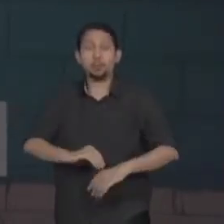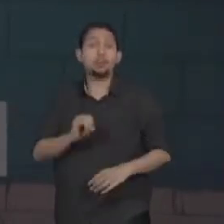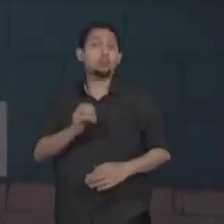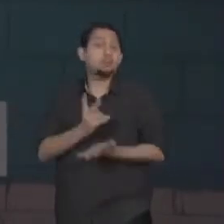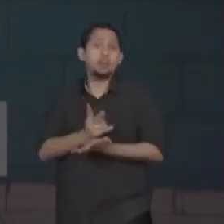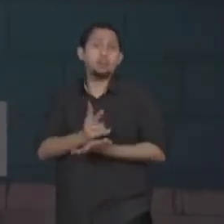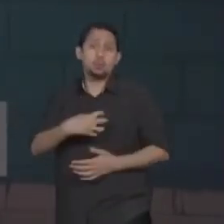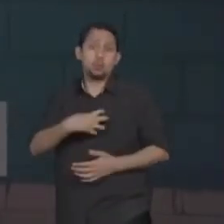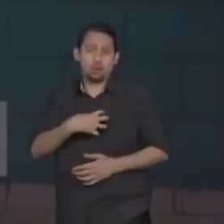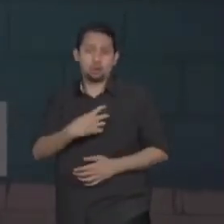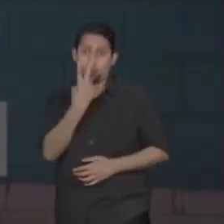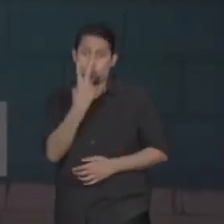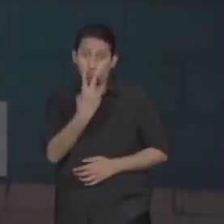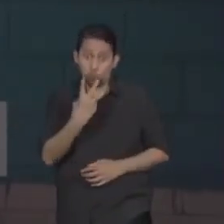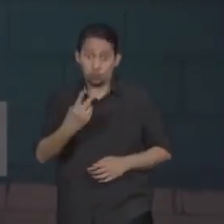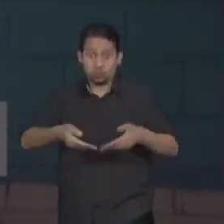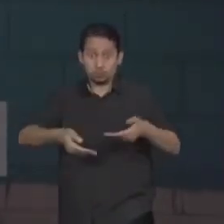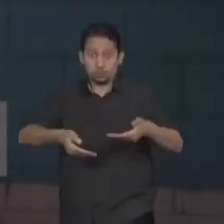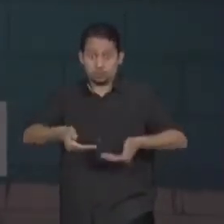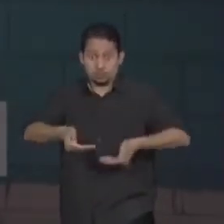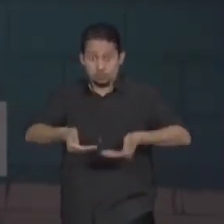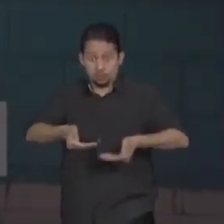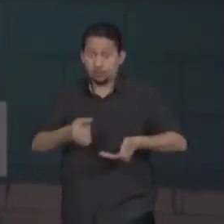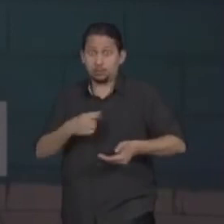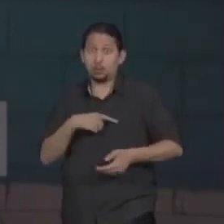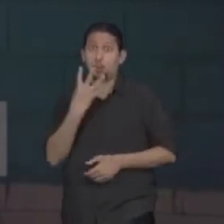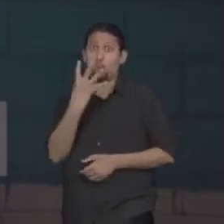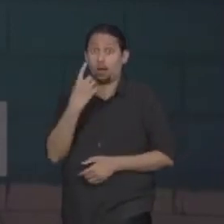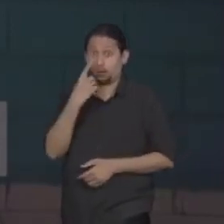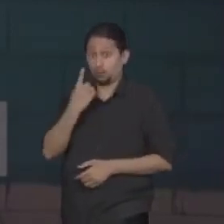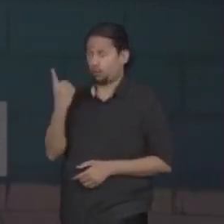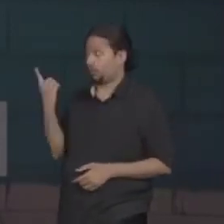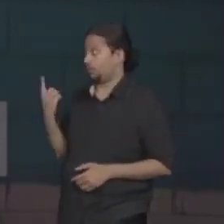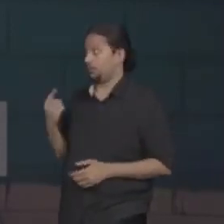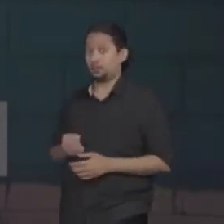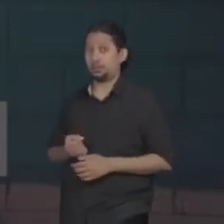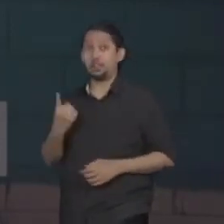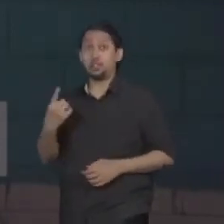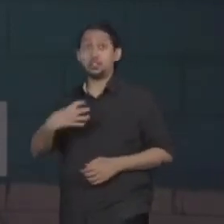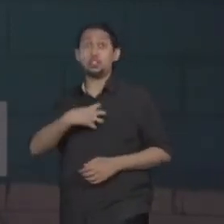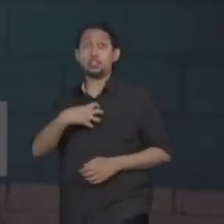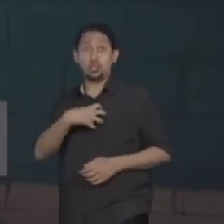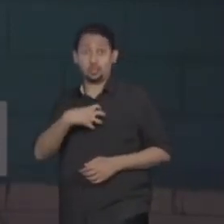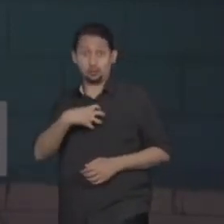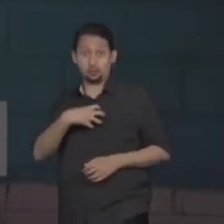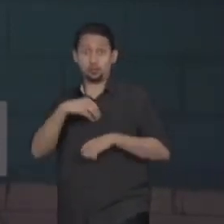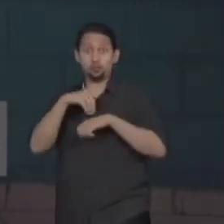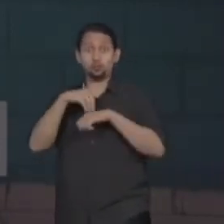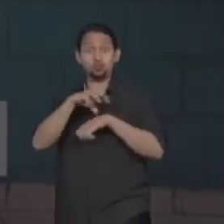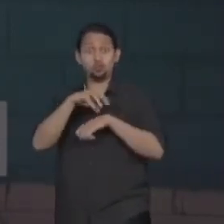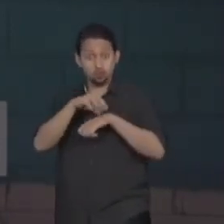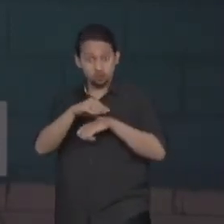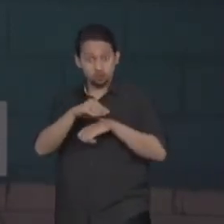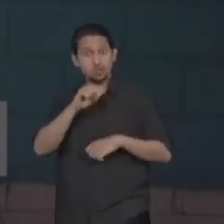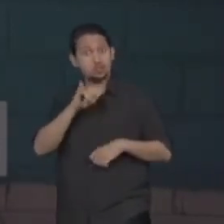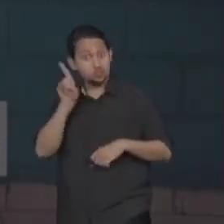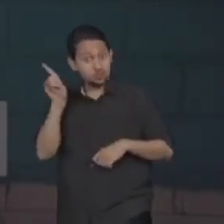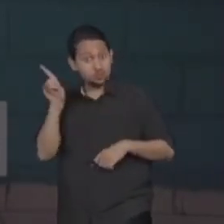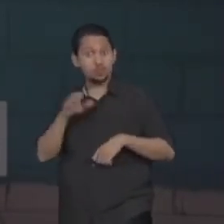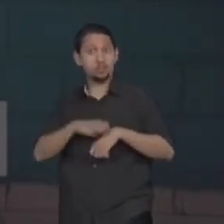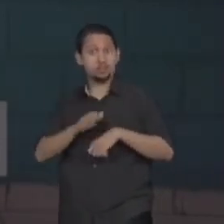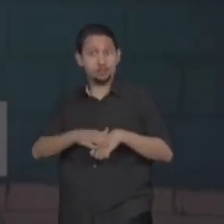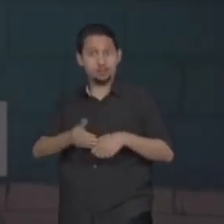ter 2 pernas, ele tem 4 pernas. E aí, a dica é, quando você fizer essas